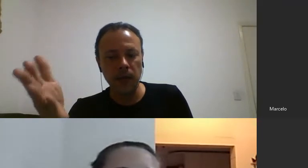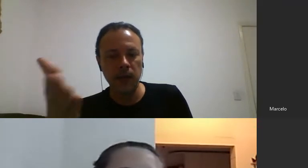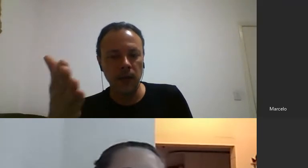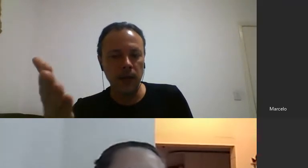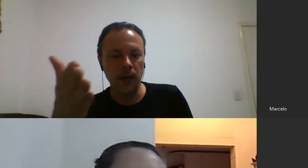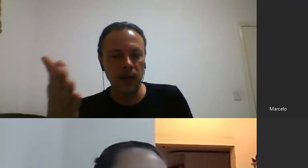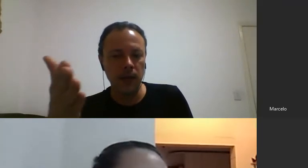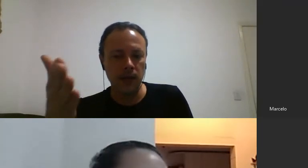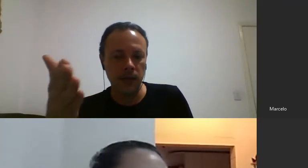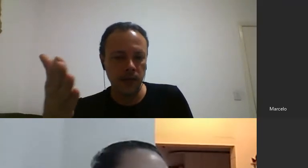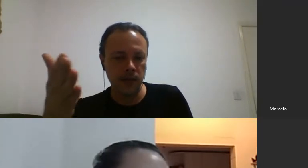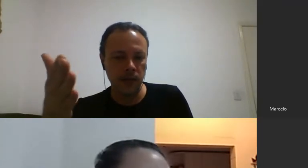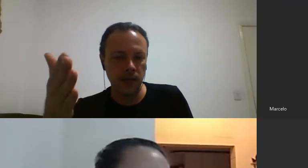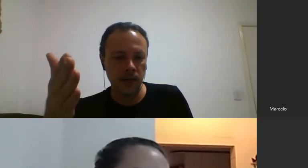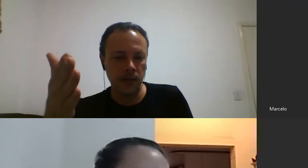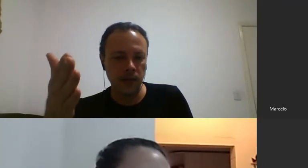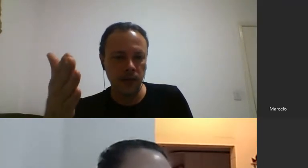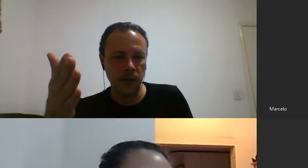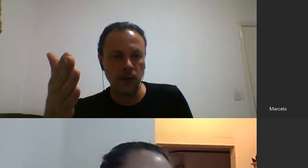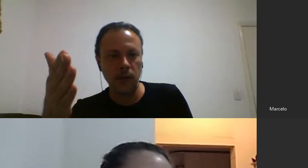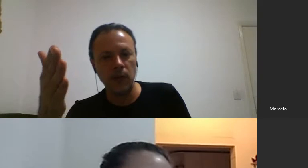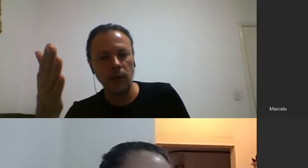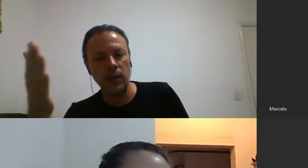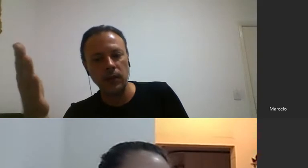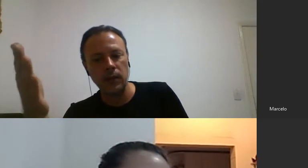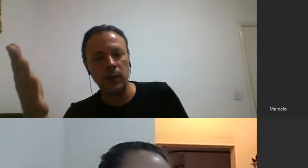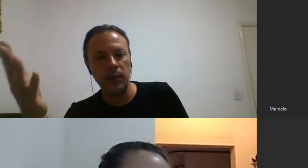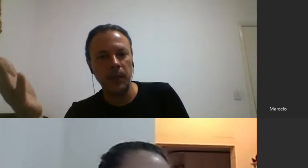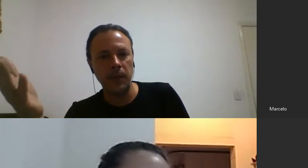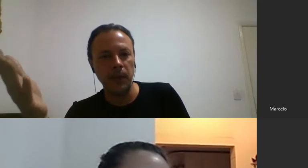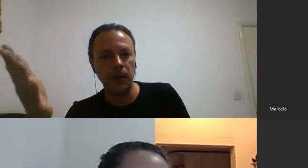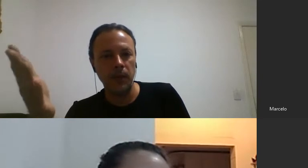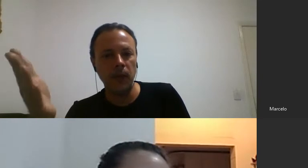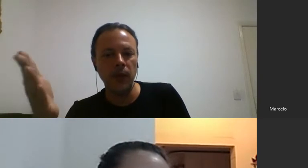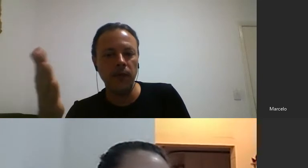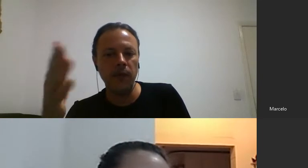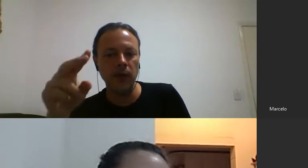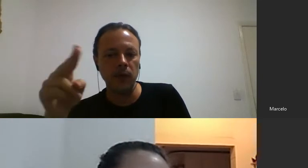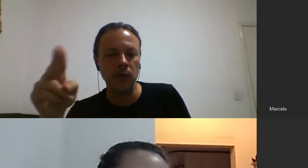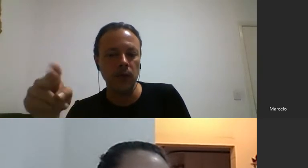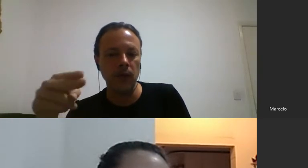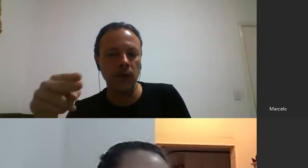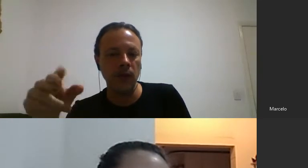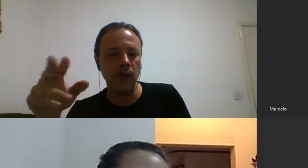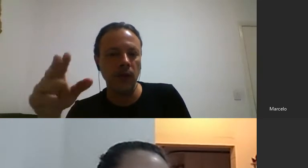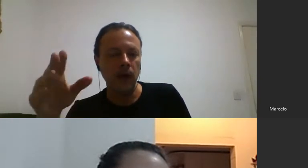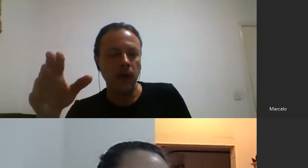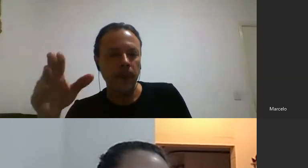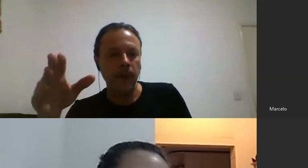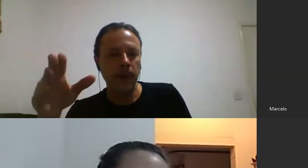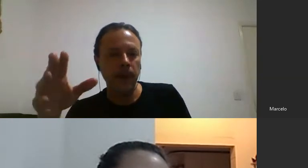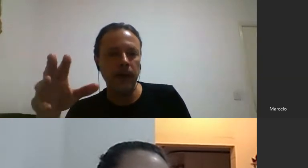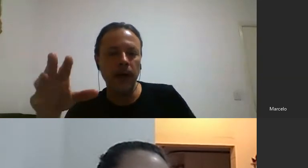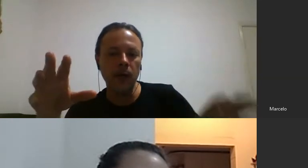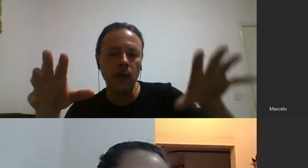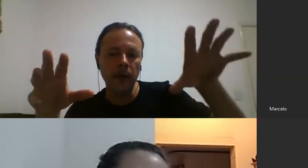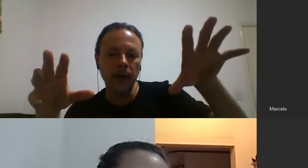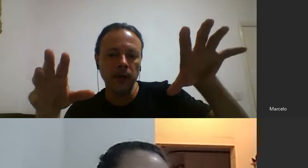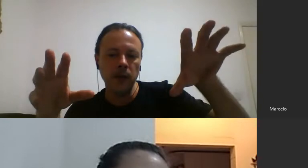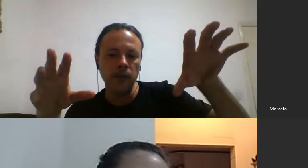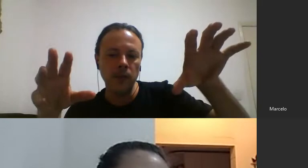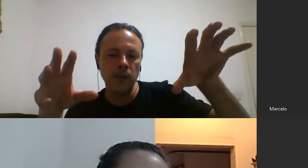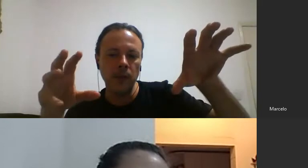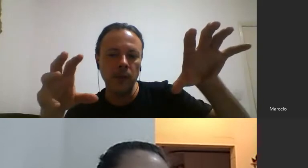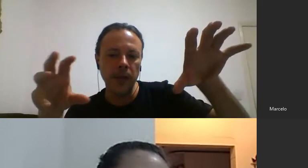Ele deveria ser antes da unidade 3 para mim, porque ele fecha um ciclo, né? E ele dá